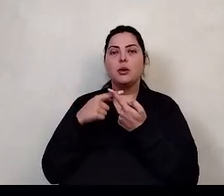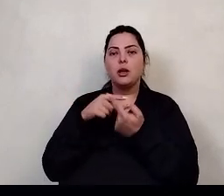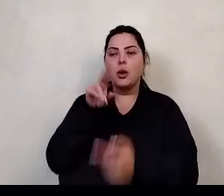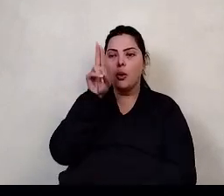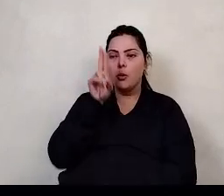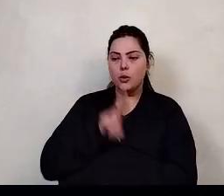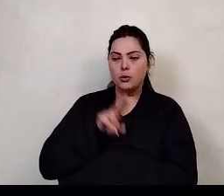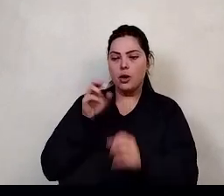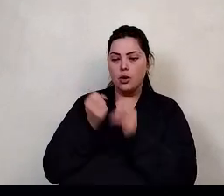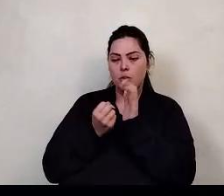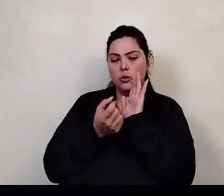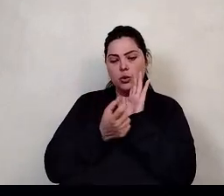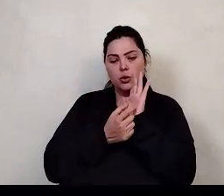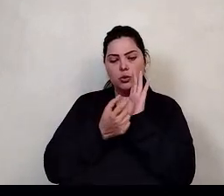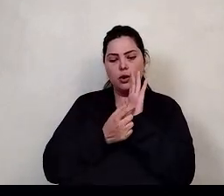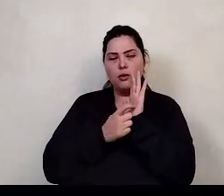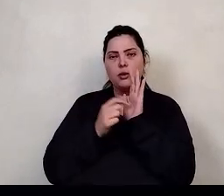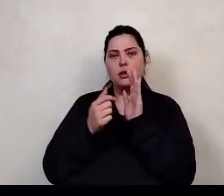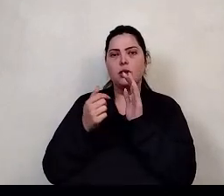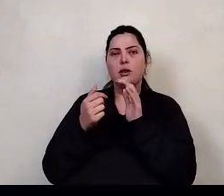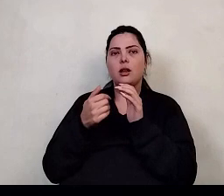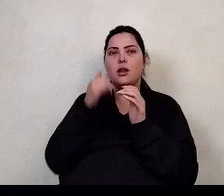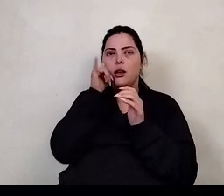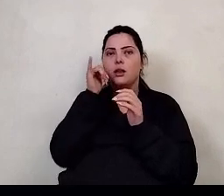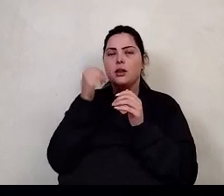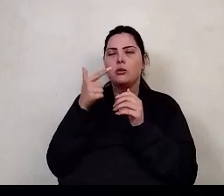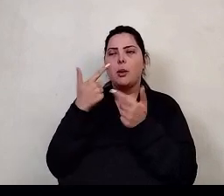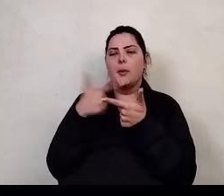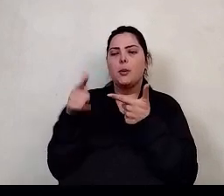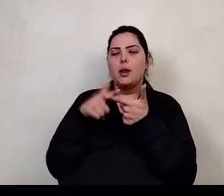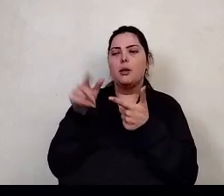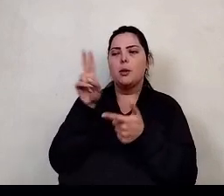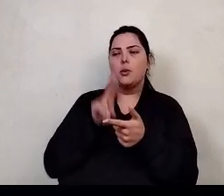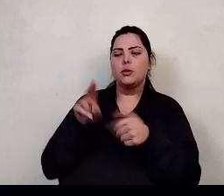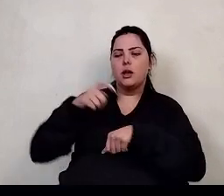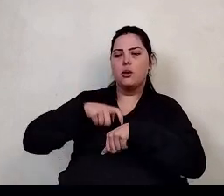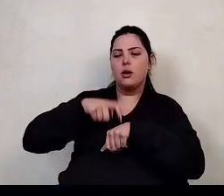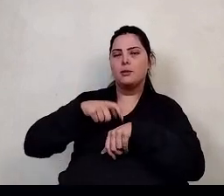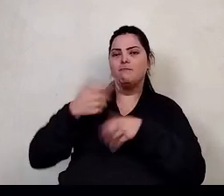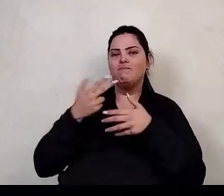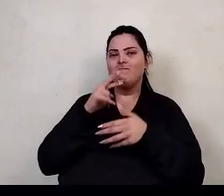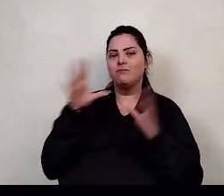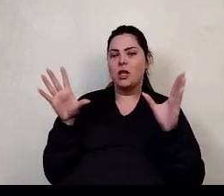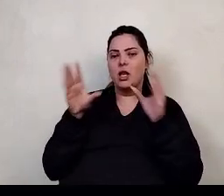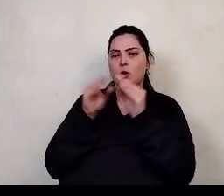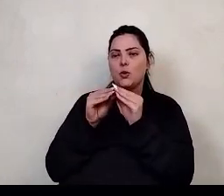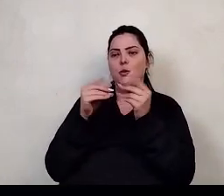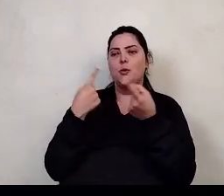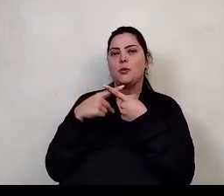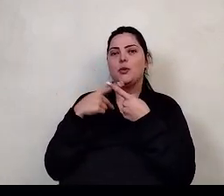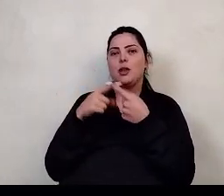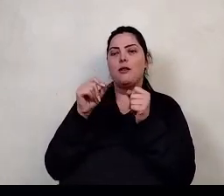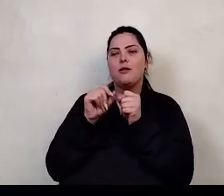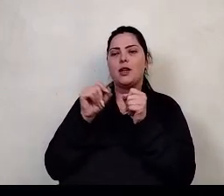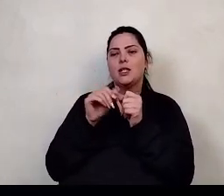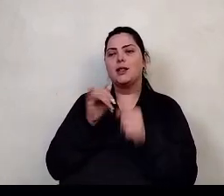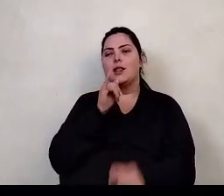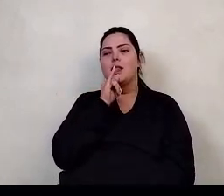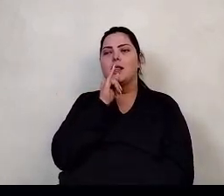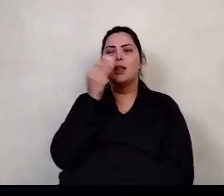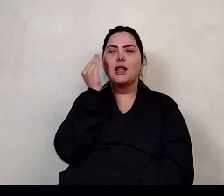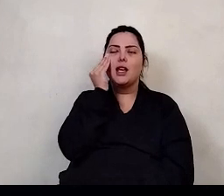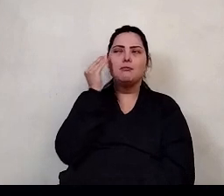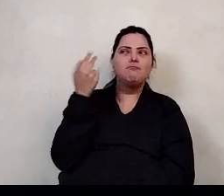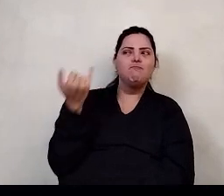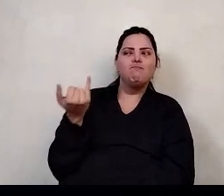software não tenham problemas ao utilizá-lo, certo? Então, esse é o resumo do porquê que a gente aplica testes. E aí vocês podem chegar para mim e dizer